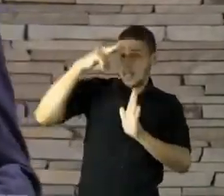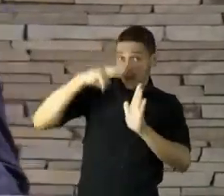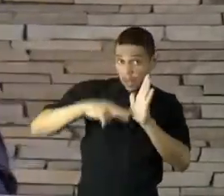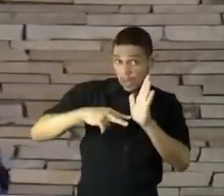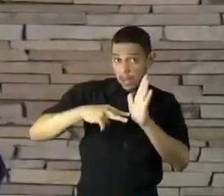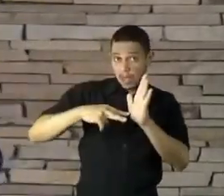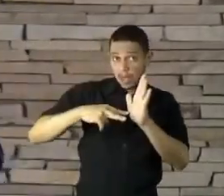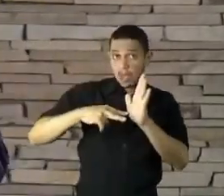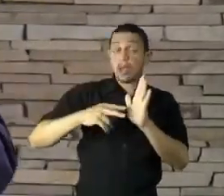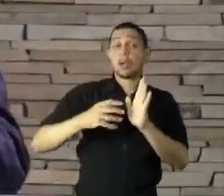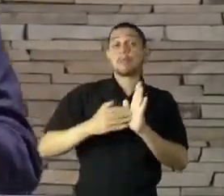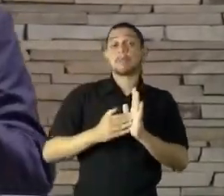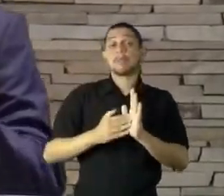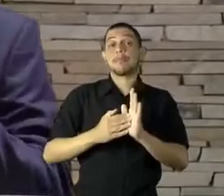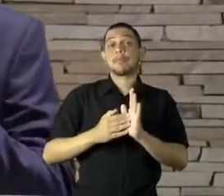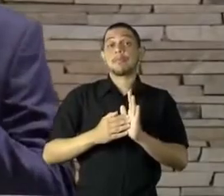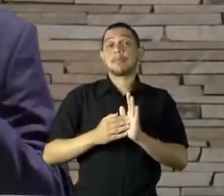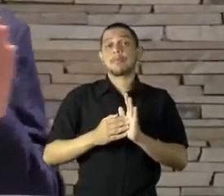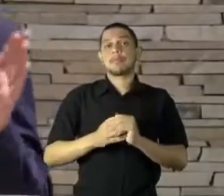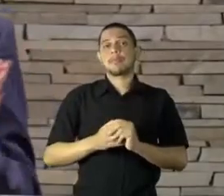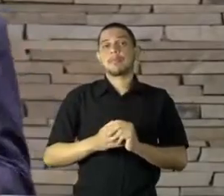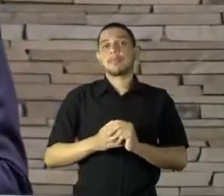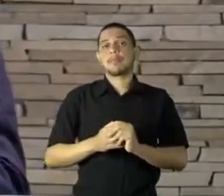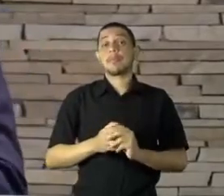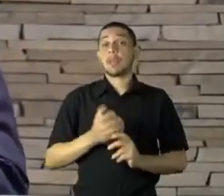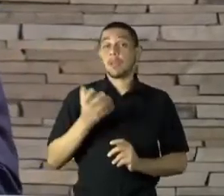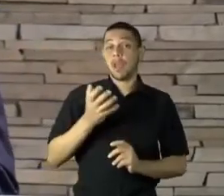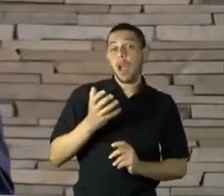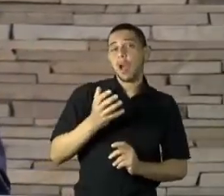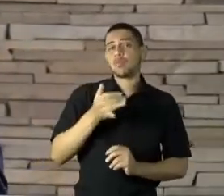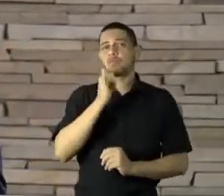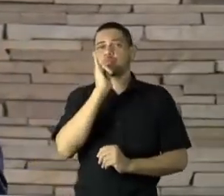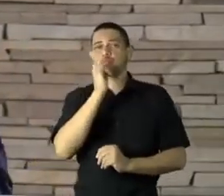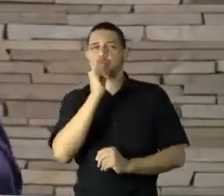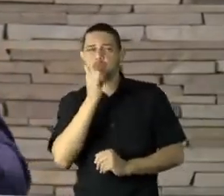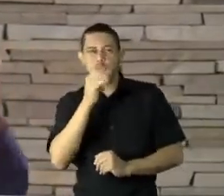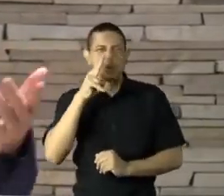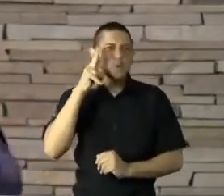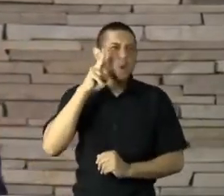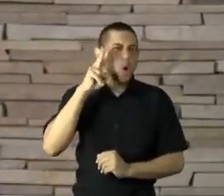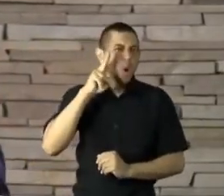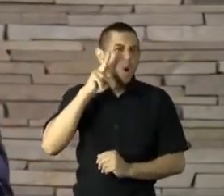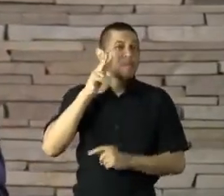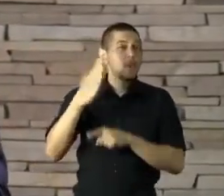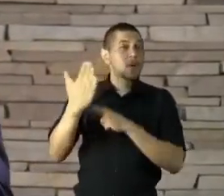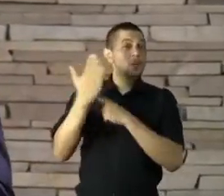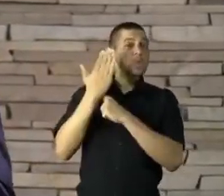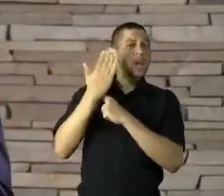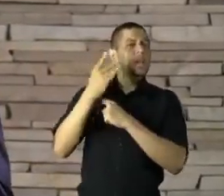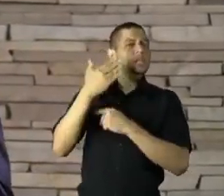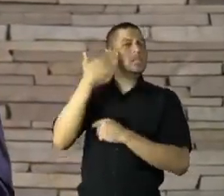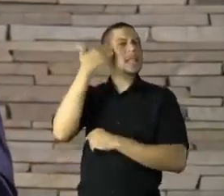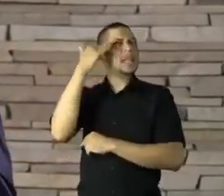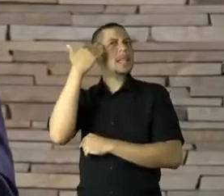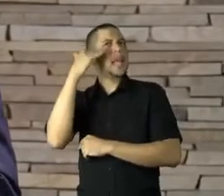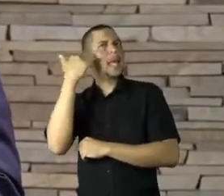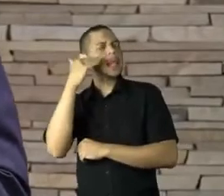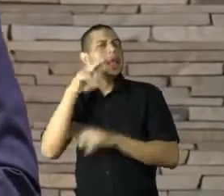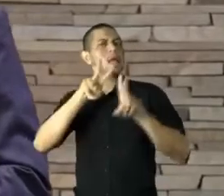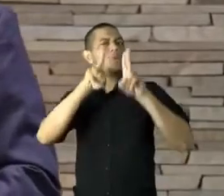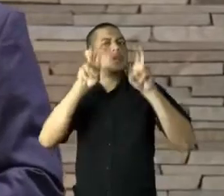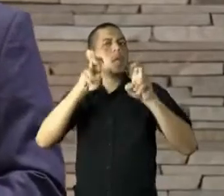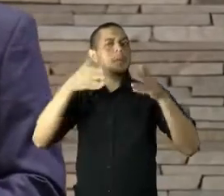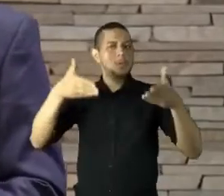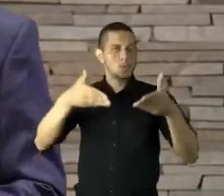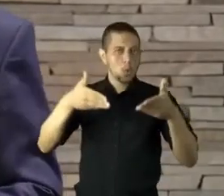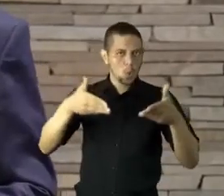leitura bíblica eu quero usar aqui uma ilustração que vai nos ajudar a entendermos o tema